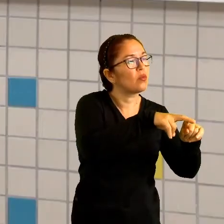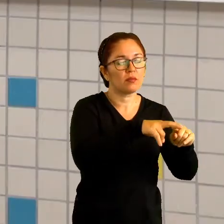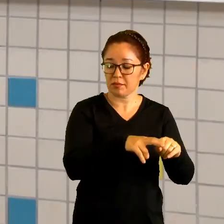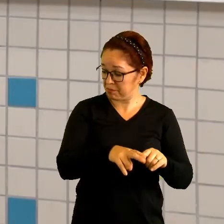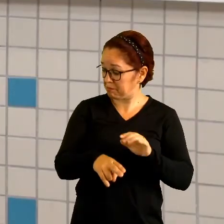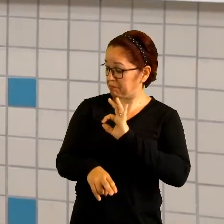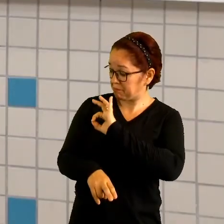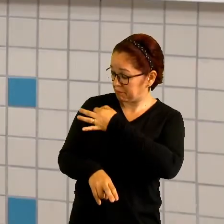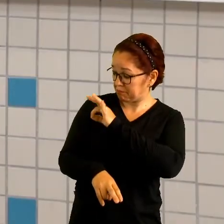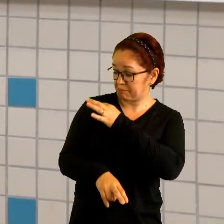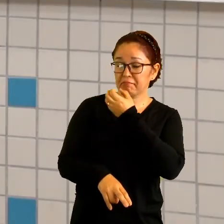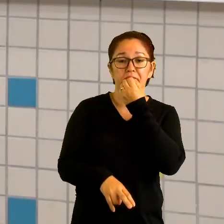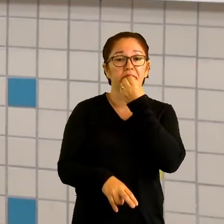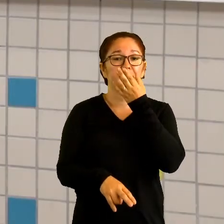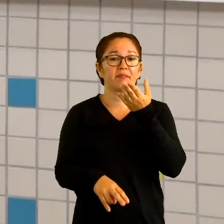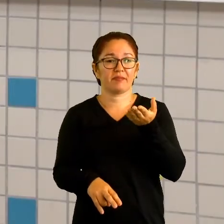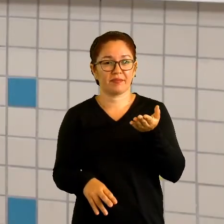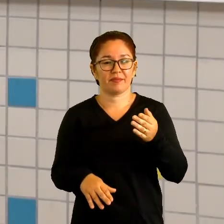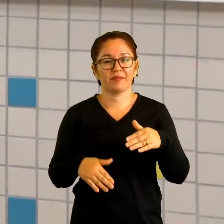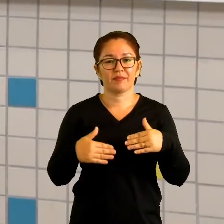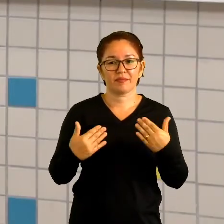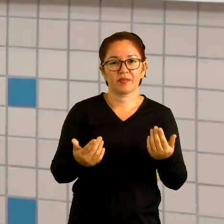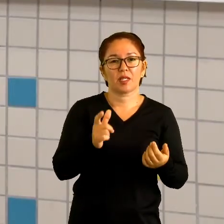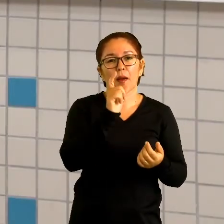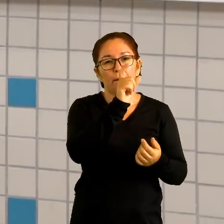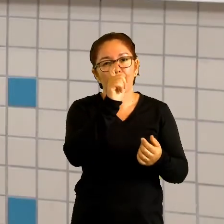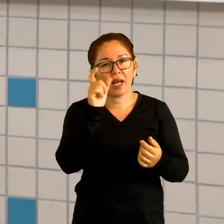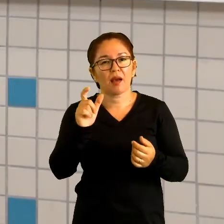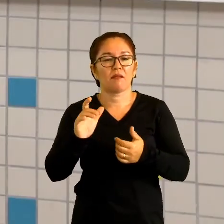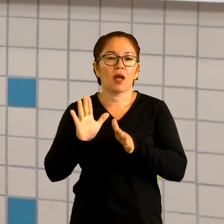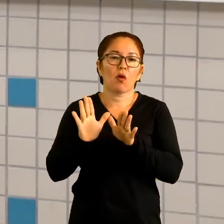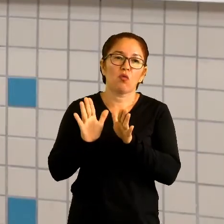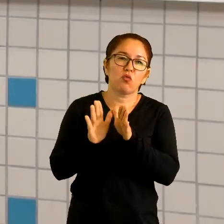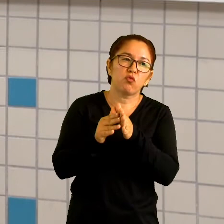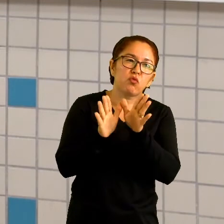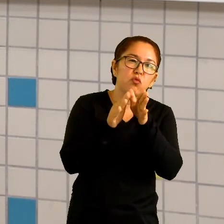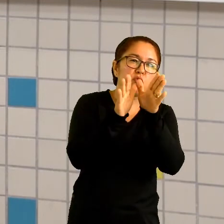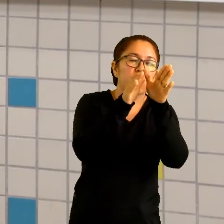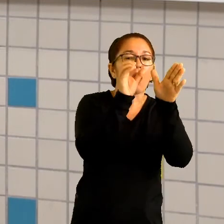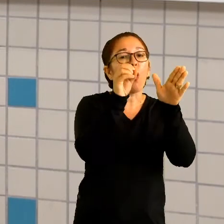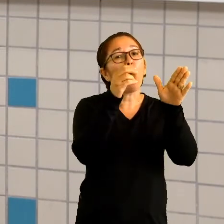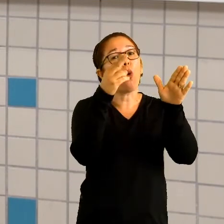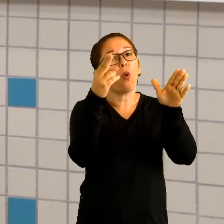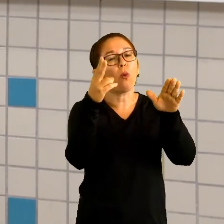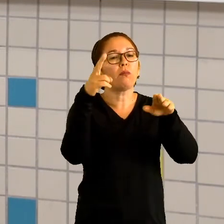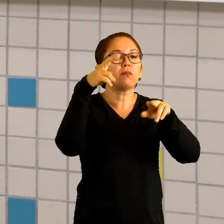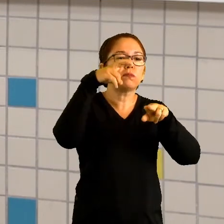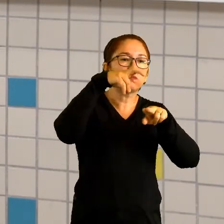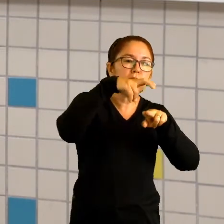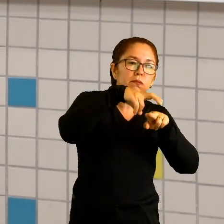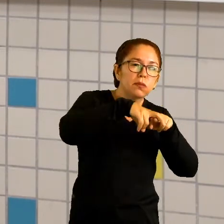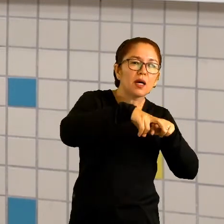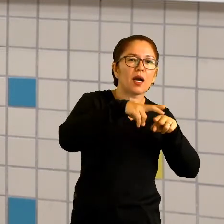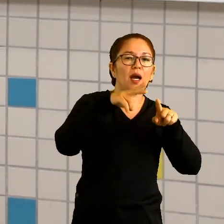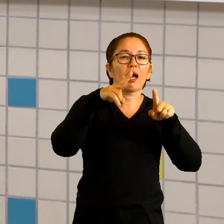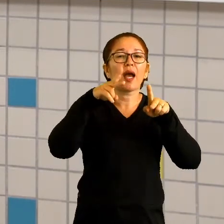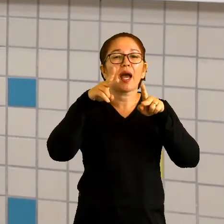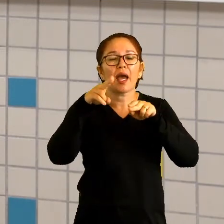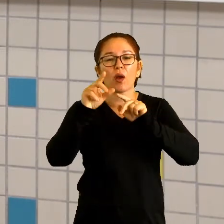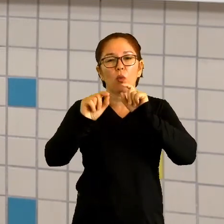bem! Essas palavras, voar e pousar, dão ideia de ação, ou seja, indicam